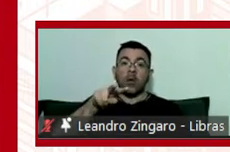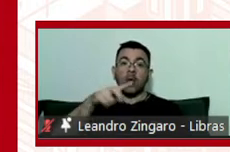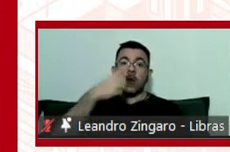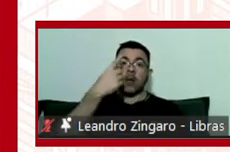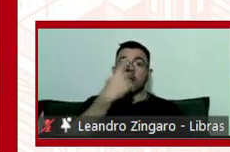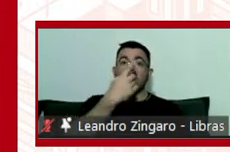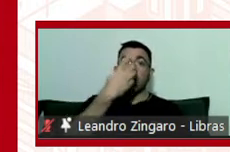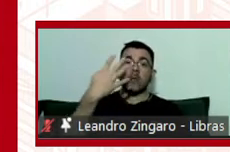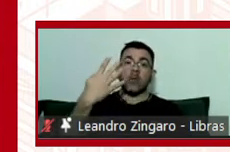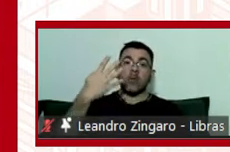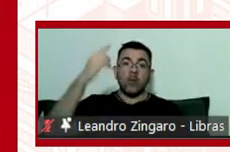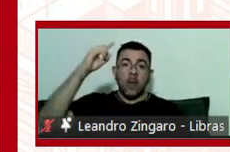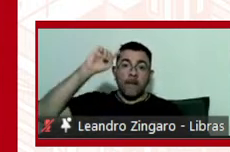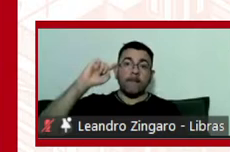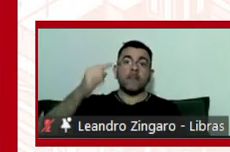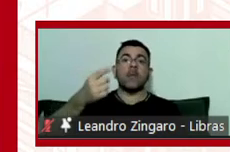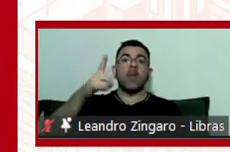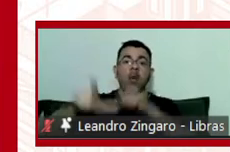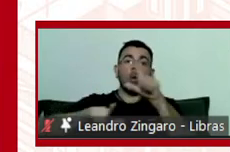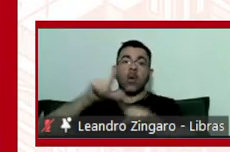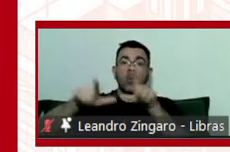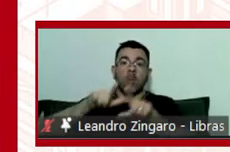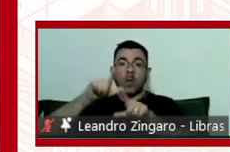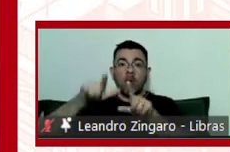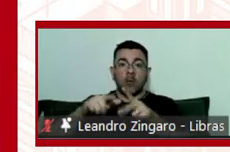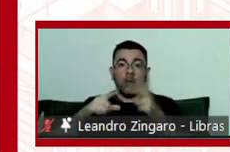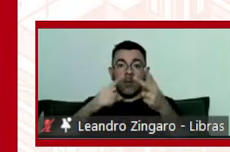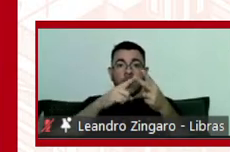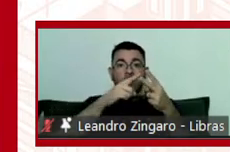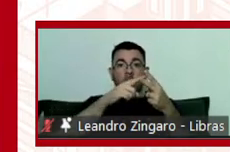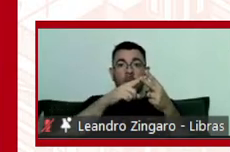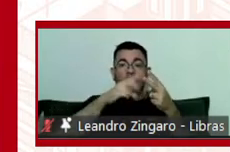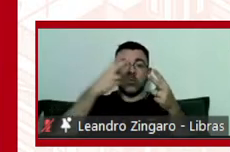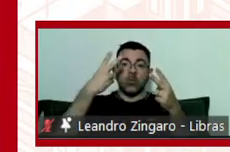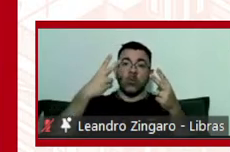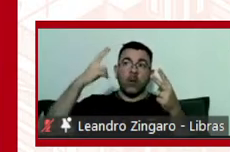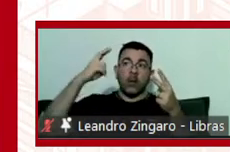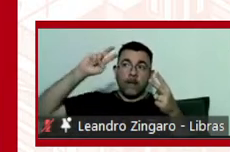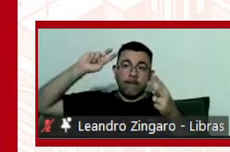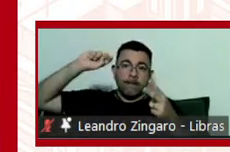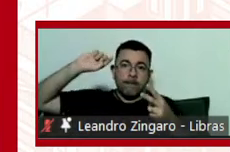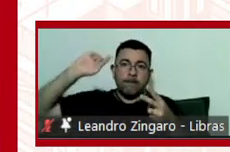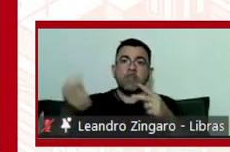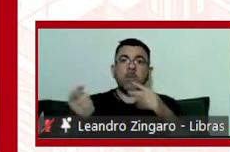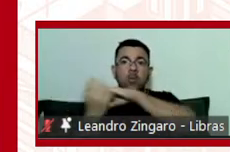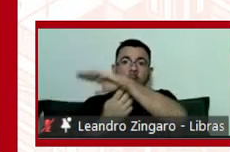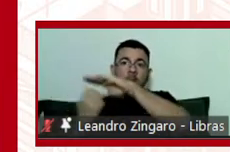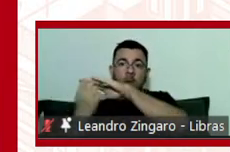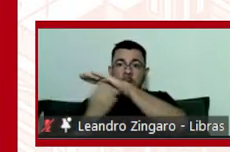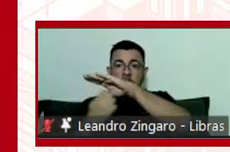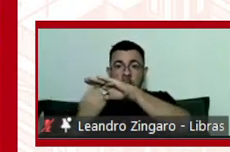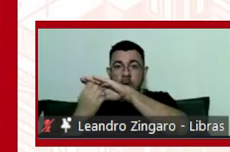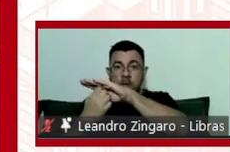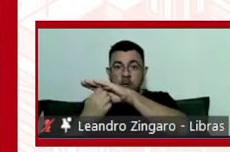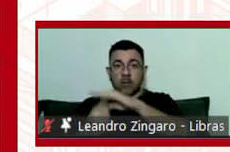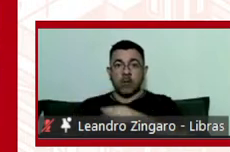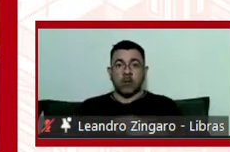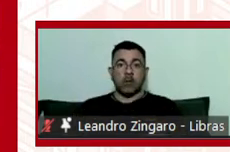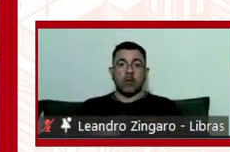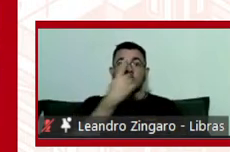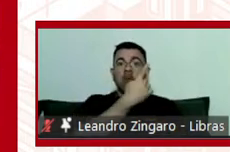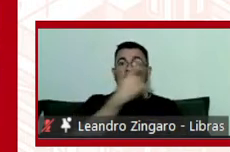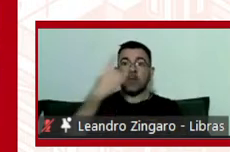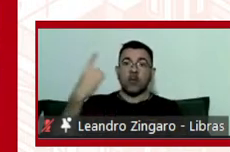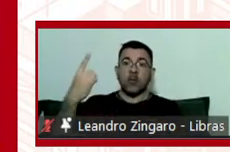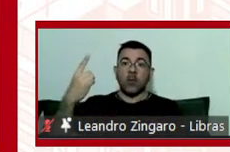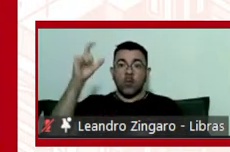plataforma 2.3 empresas e eh 111.000 candidatos o legal dessa plataforma gente aí vocês vão